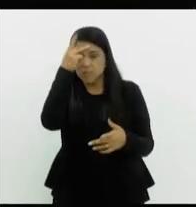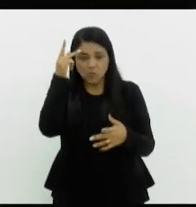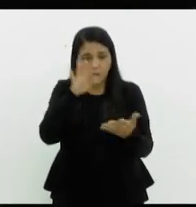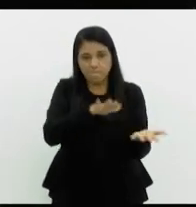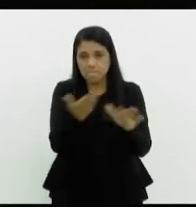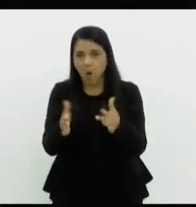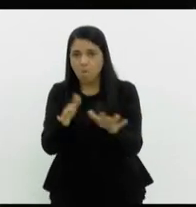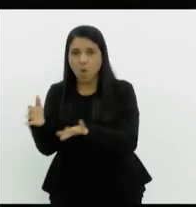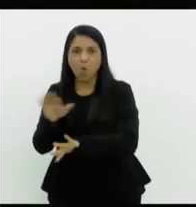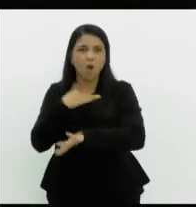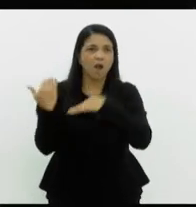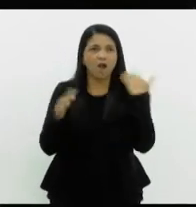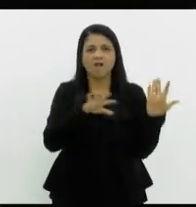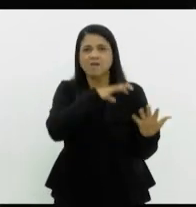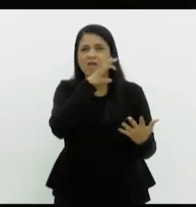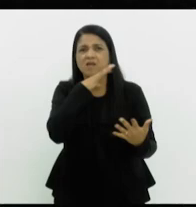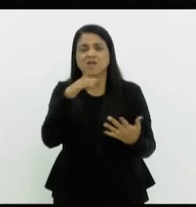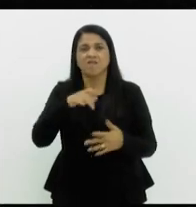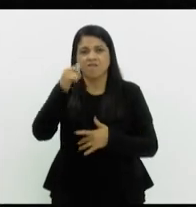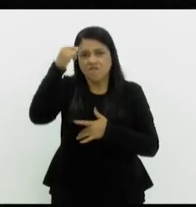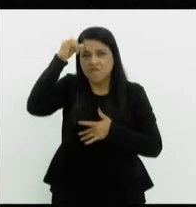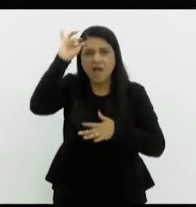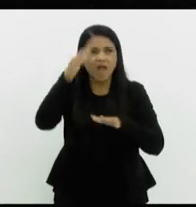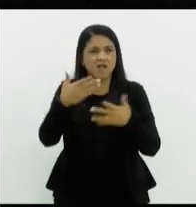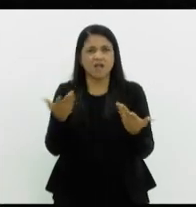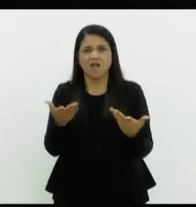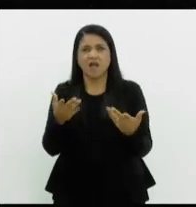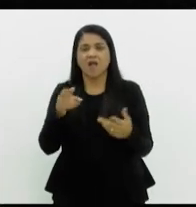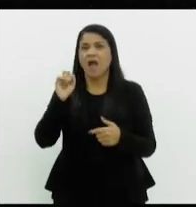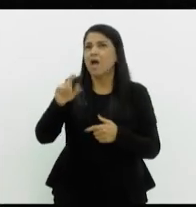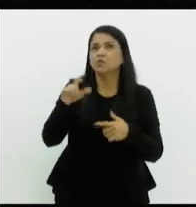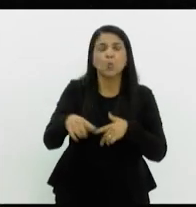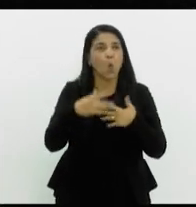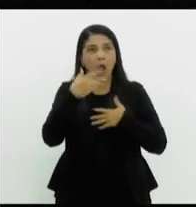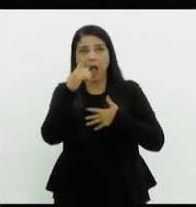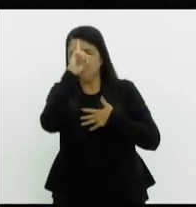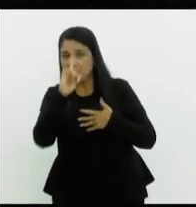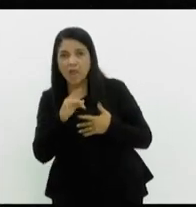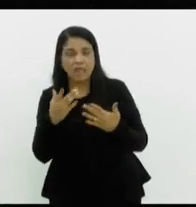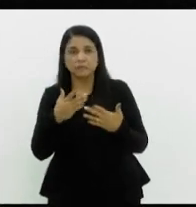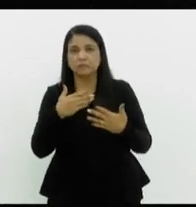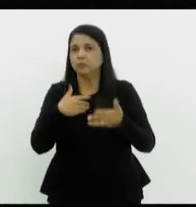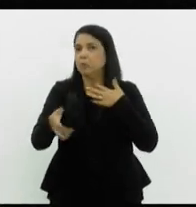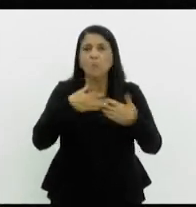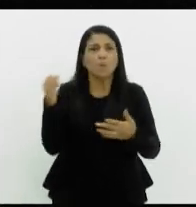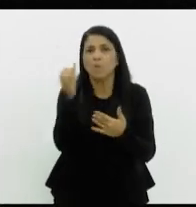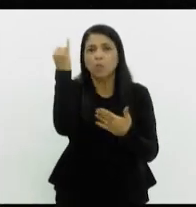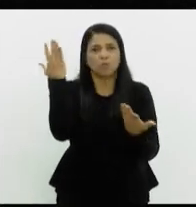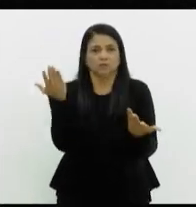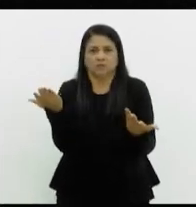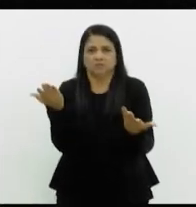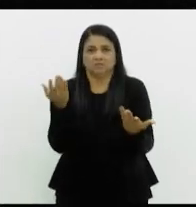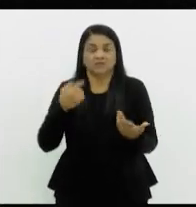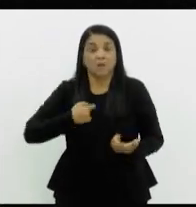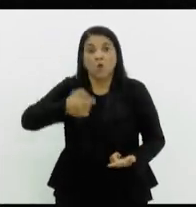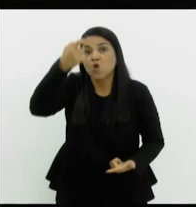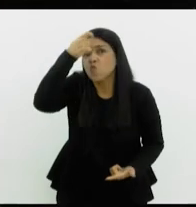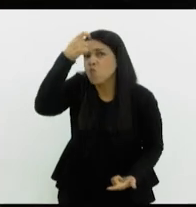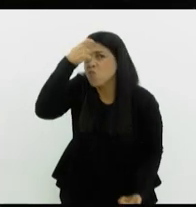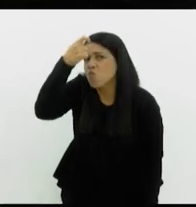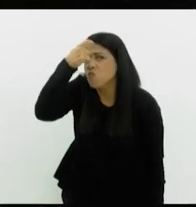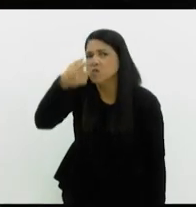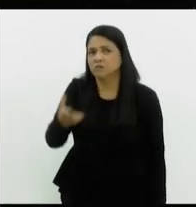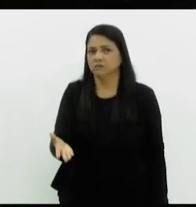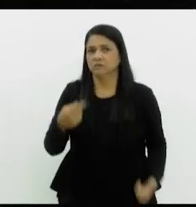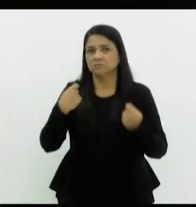morrendo. Cachorro, vaca, não importa. Animais, pessoas, azul, amarelo, baixo, não importa. Botem a mão na cabeça de vocês, na consciência de